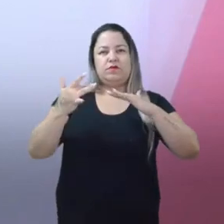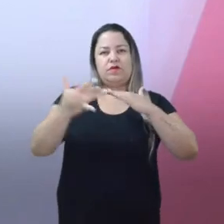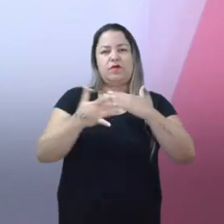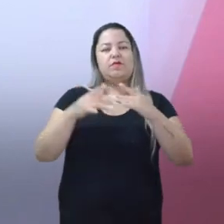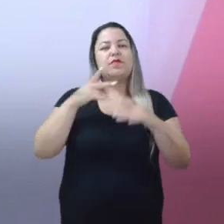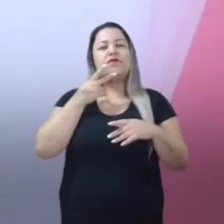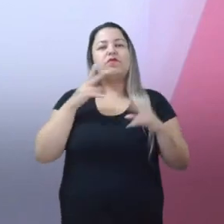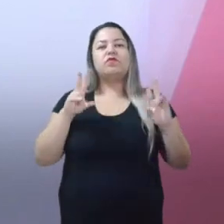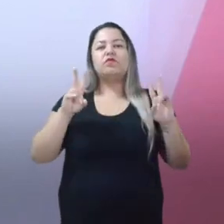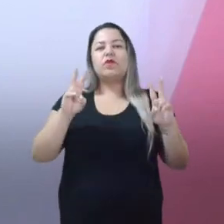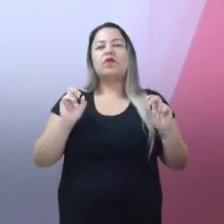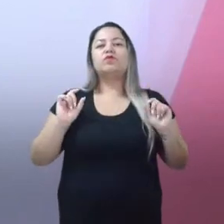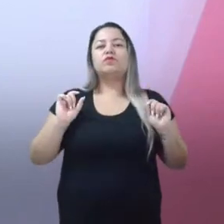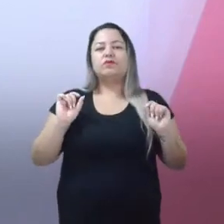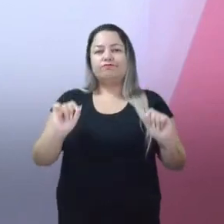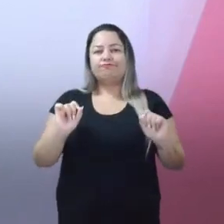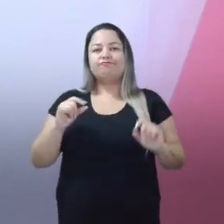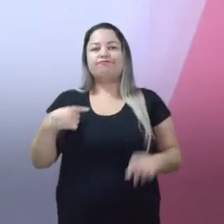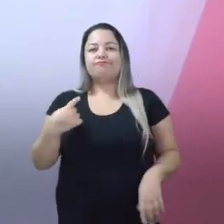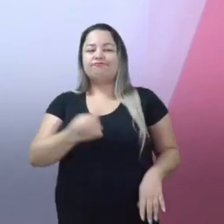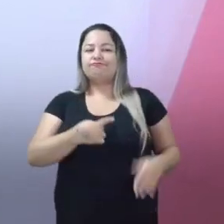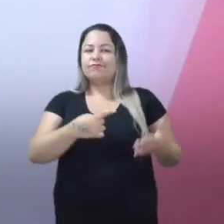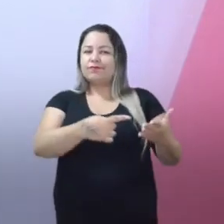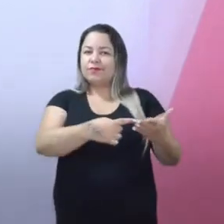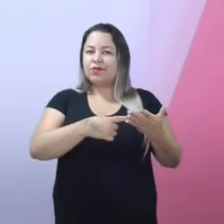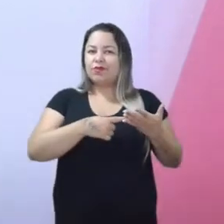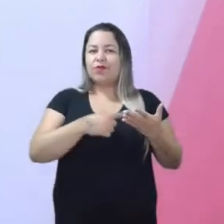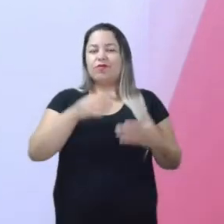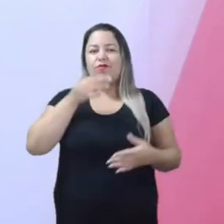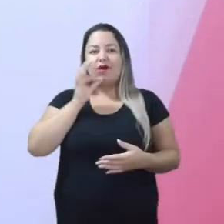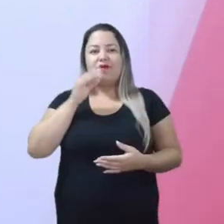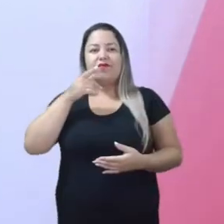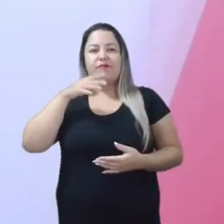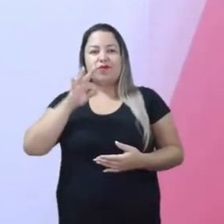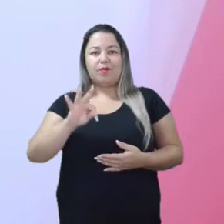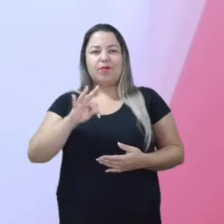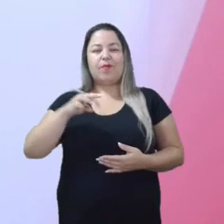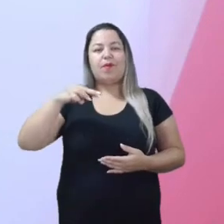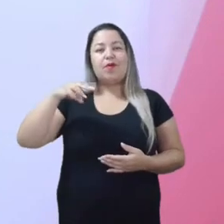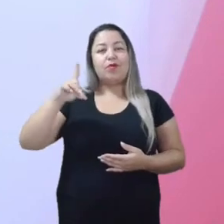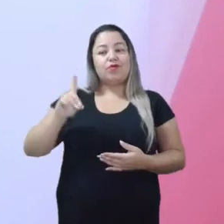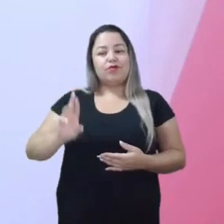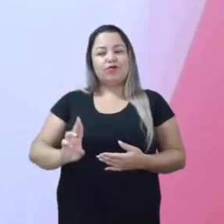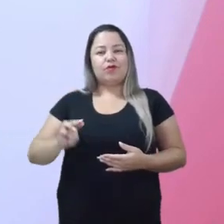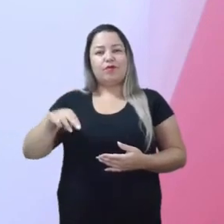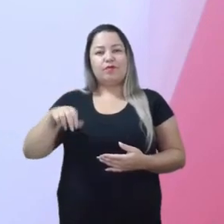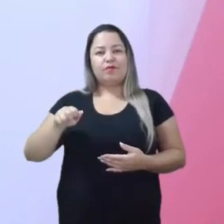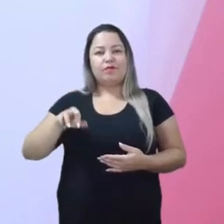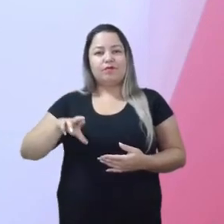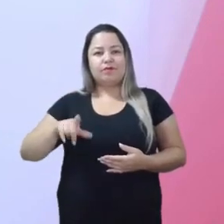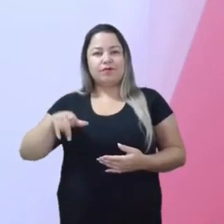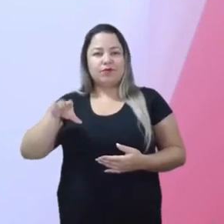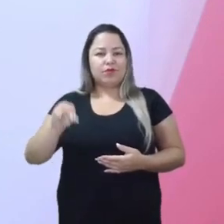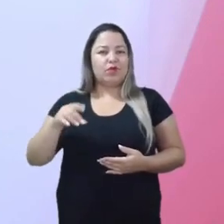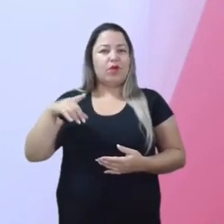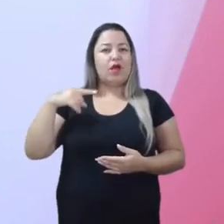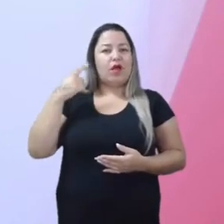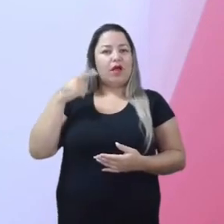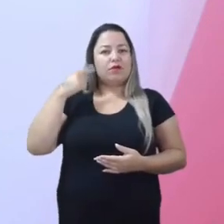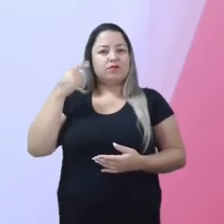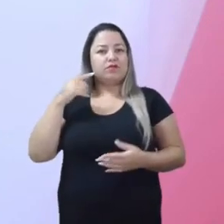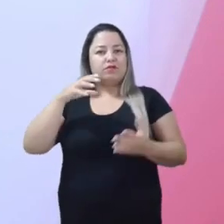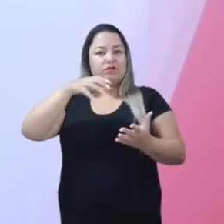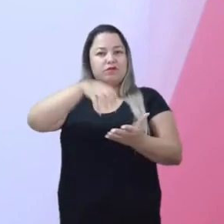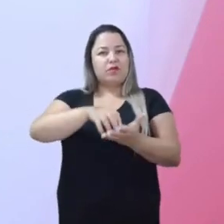sobre esse assunto, a gente recebe aqui no Café PT o doutor Marcelo Schmitt, advogado do Diretório Nacional do PT